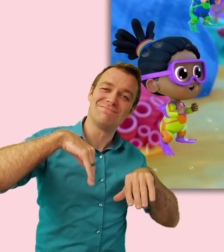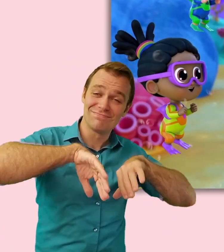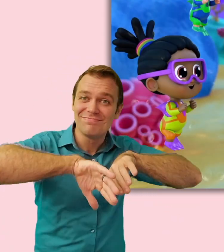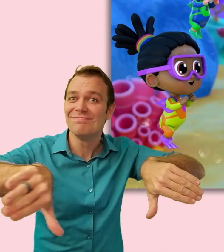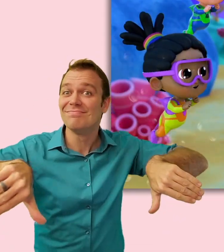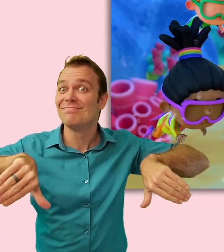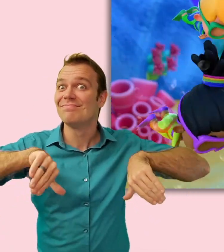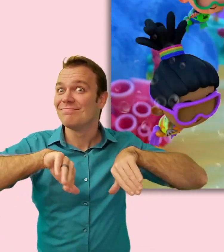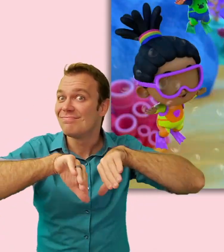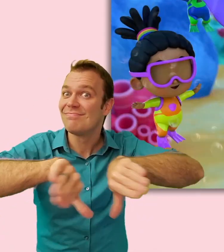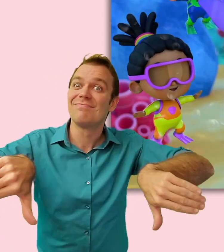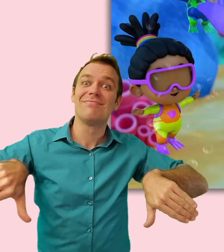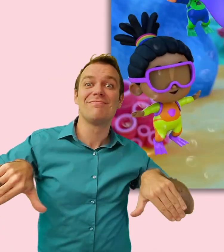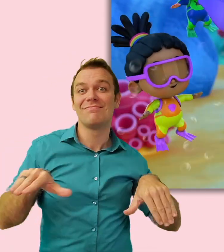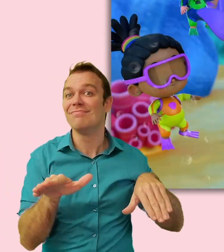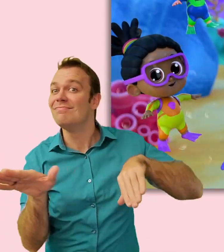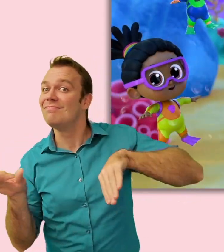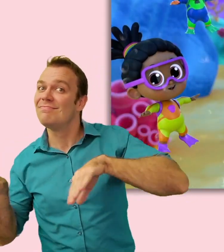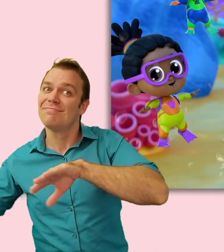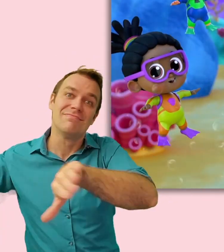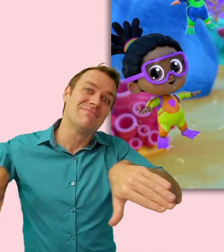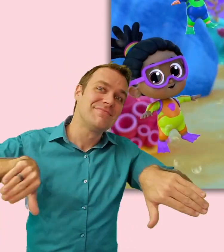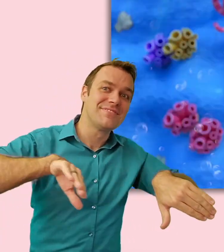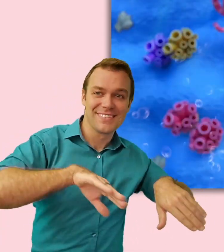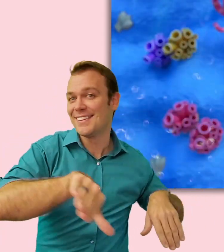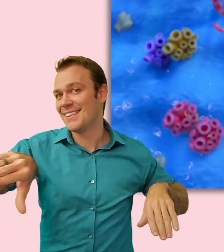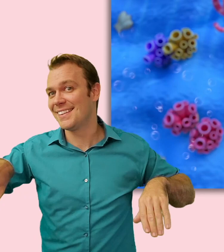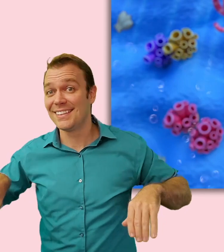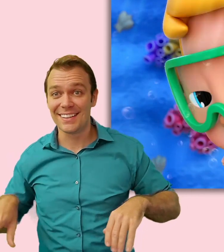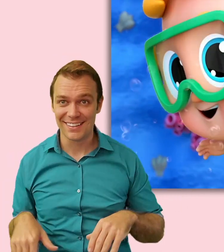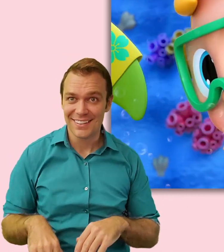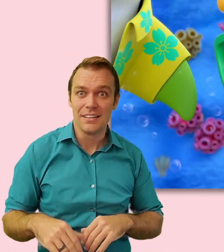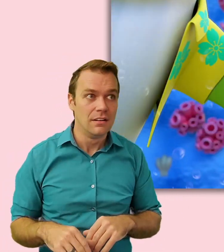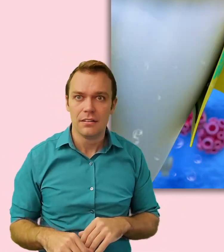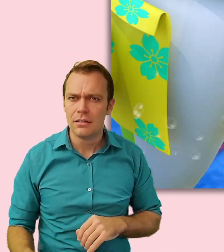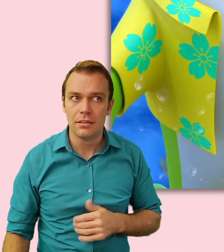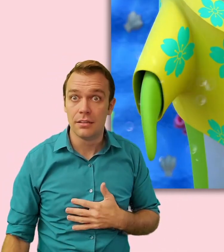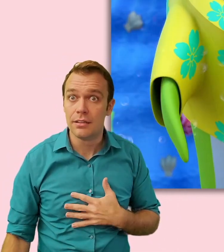go swim do do do do do. Left and right. Watch me.